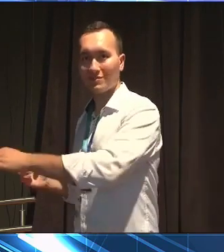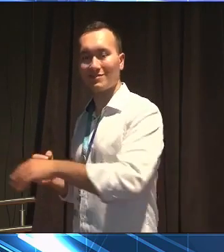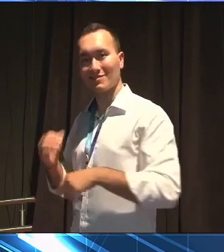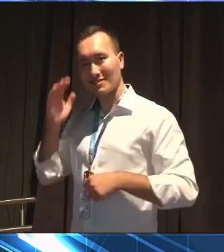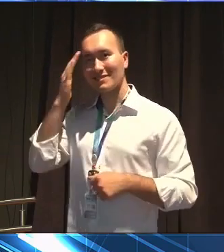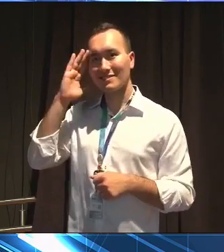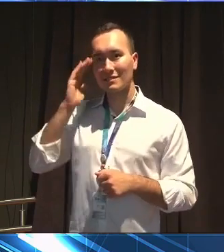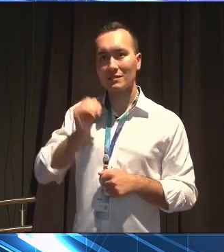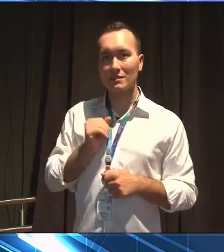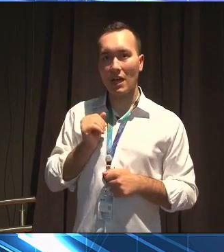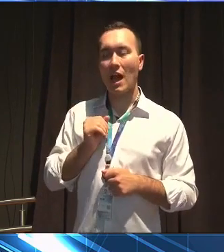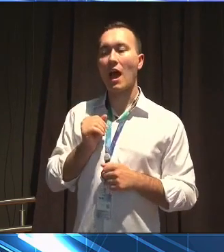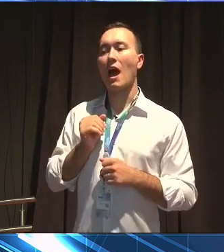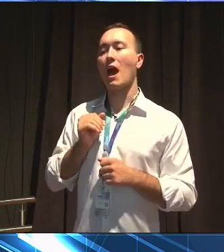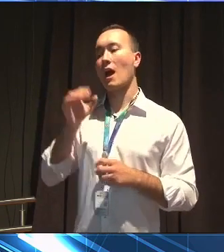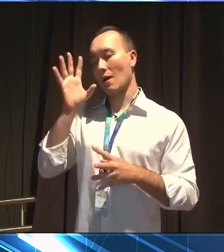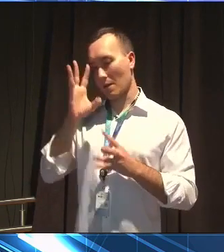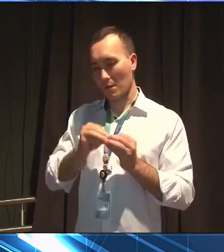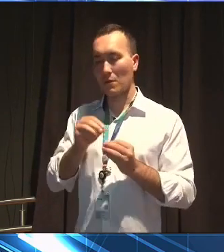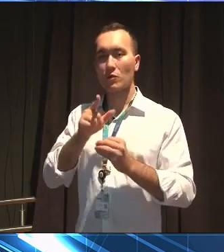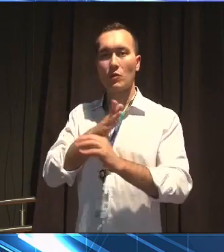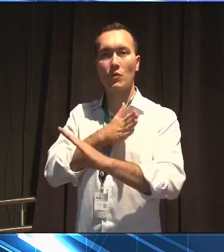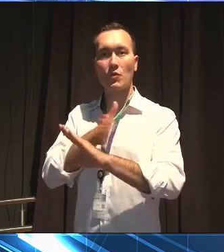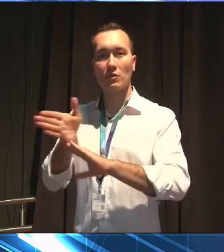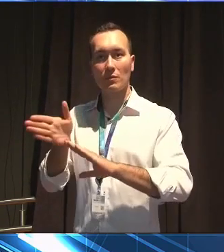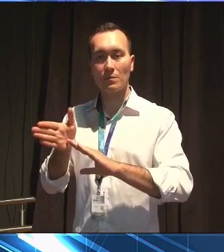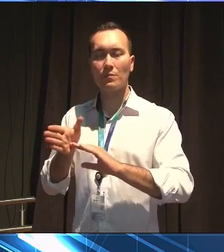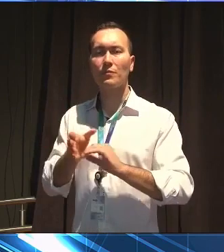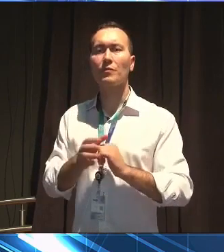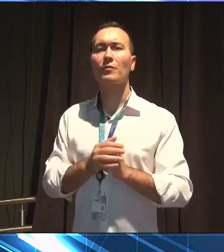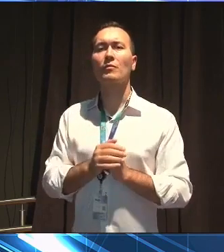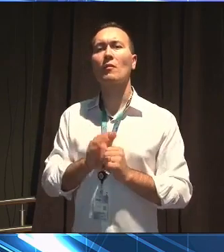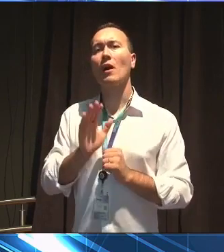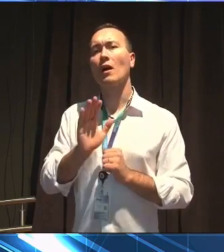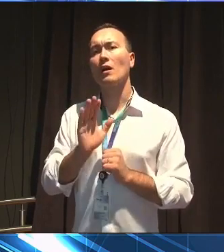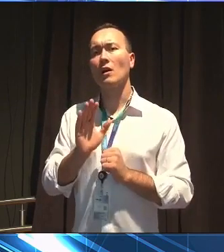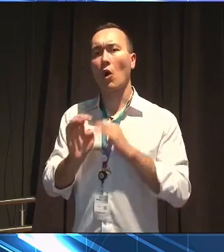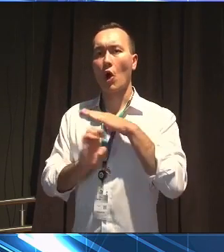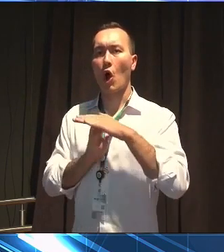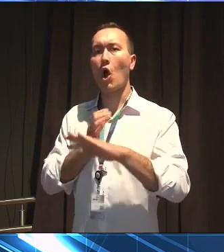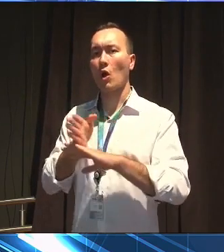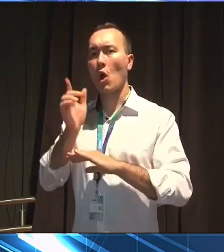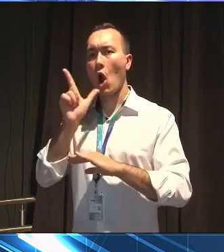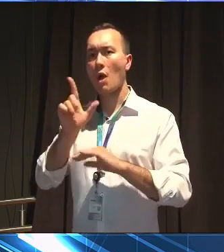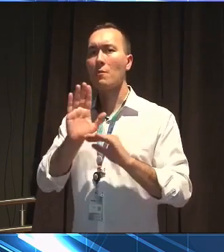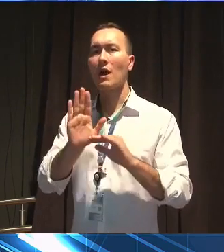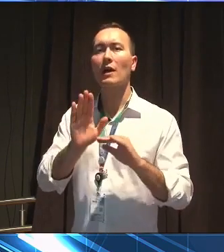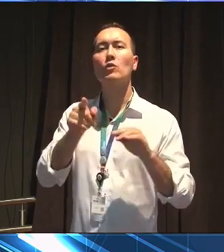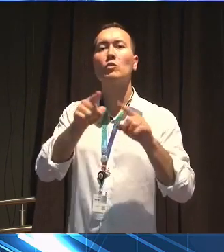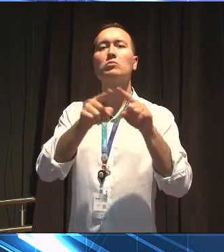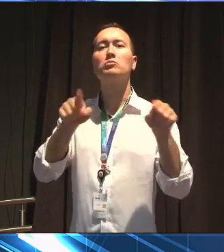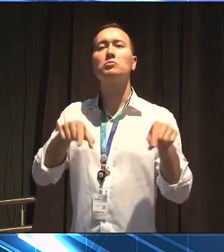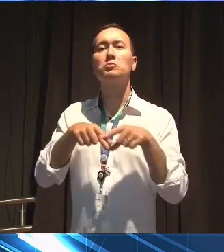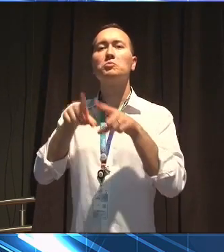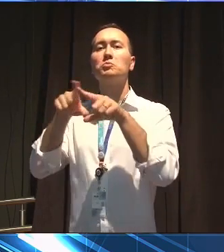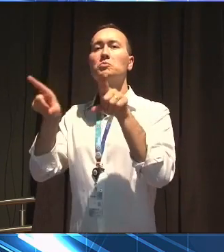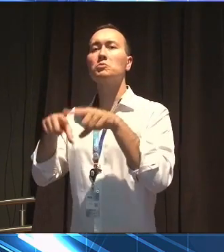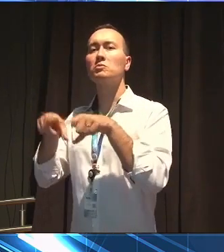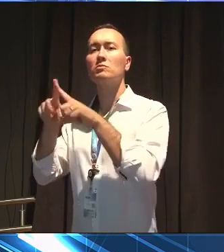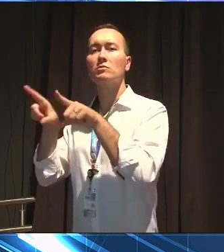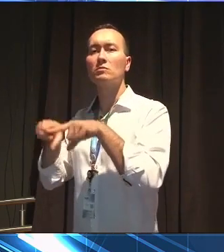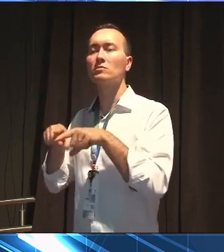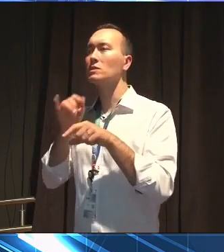prédio, significa que você pode ir na sala 701, no sétimo andar? Significa que você pode ir na